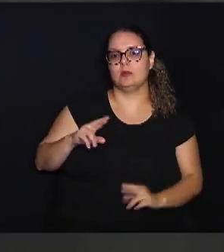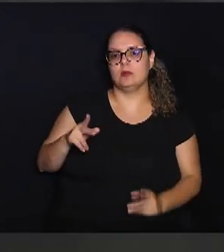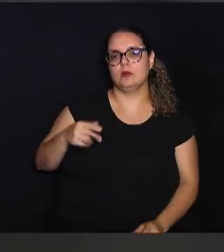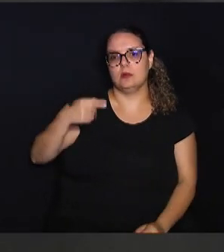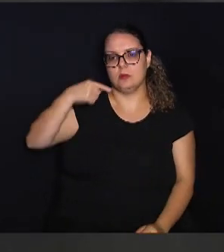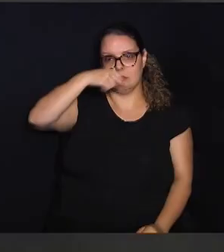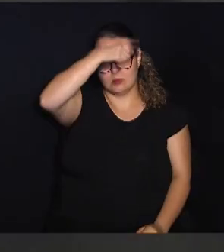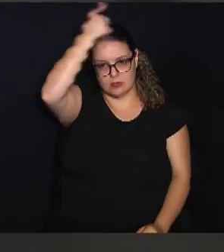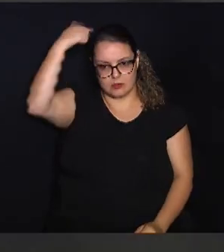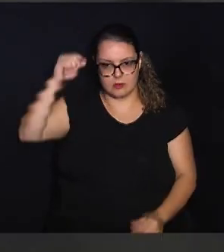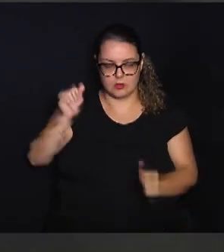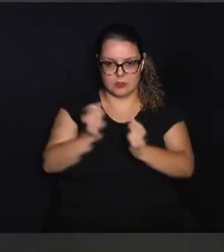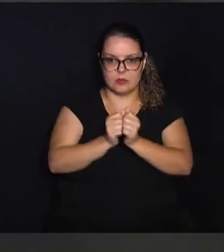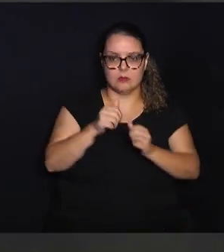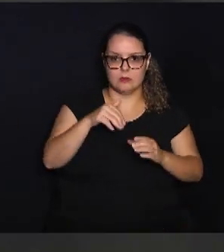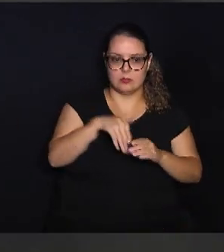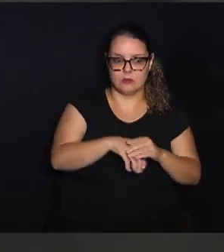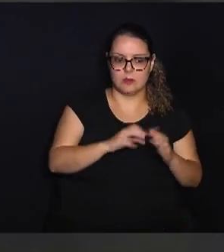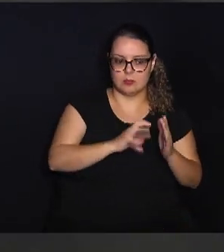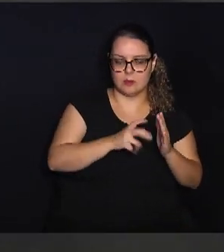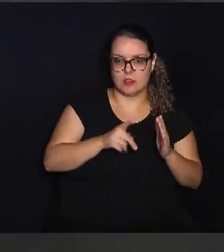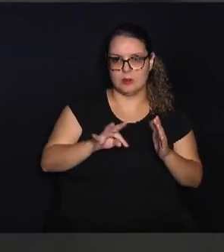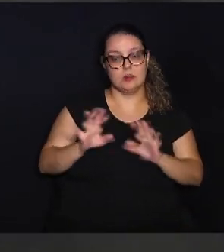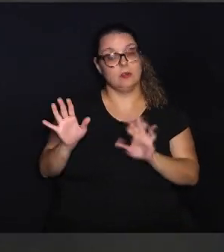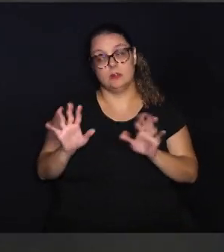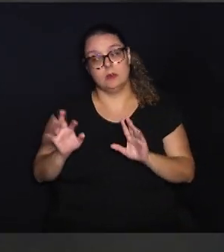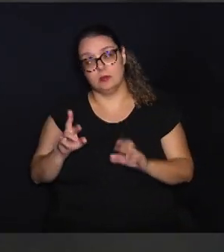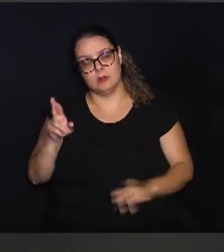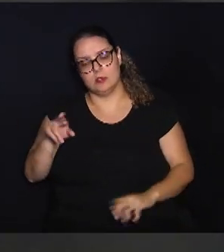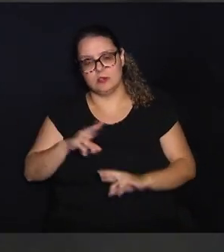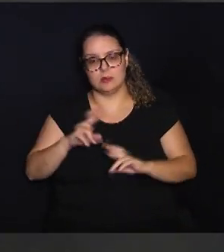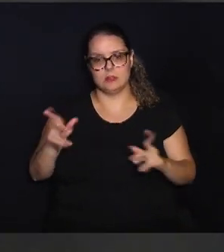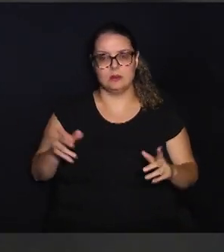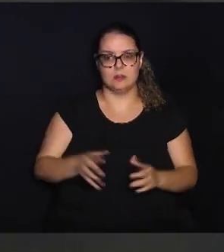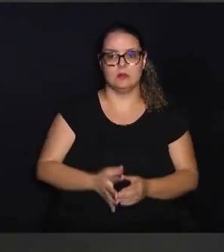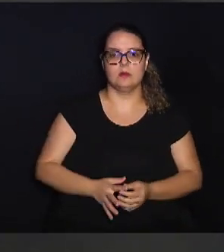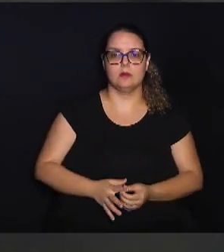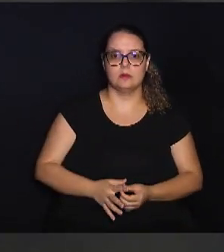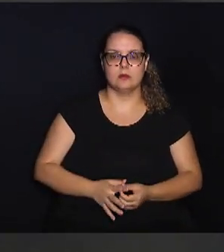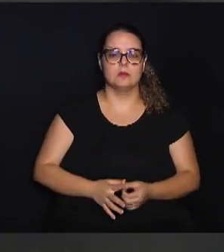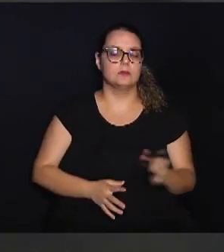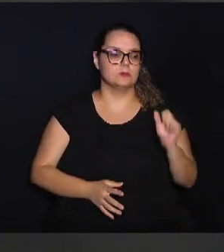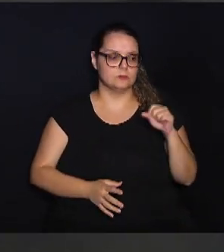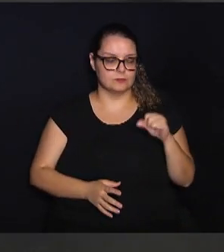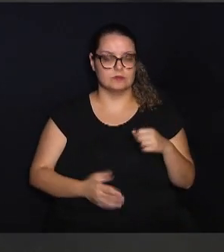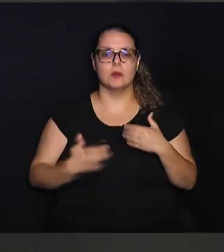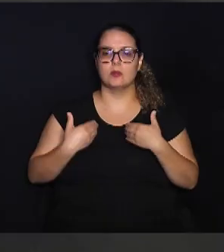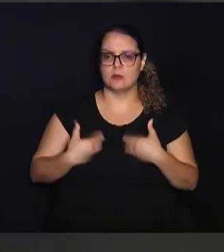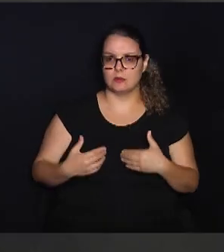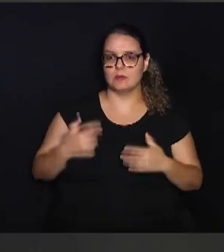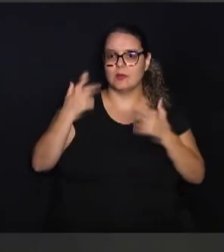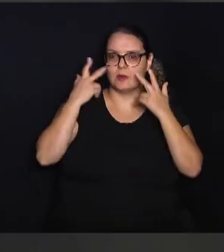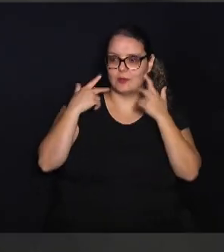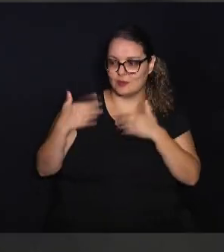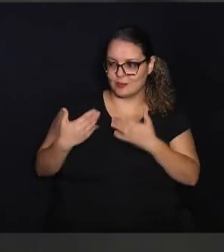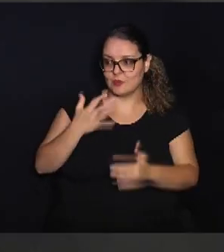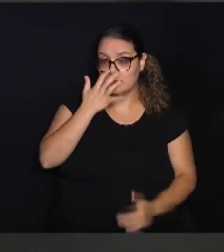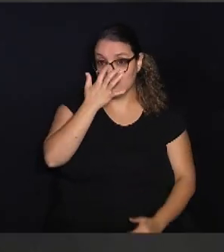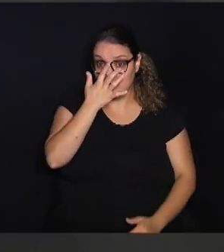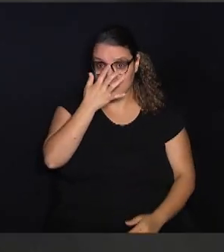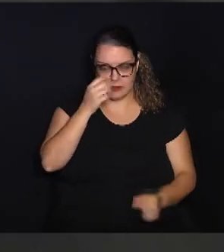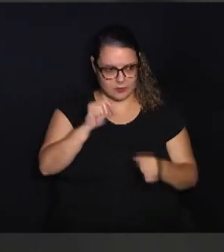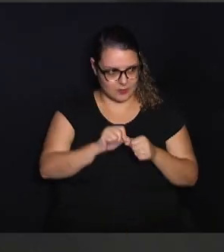votando junto com o PT. Não, motivos diferentes. Né? Então foi cansativo, mas faz parte. Faria